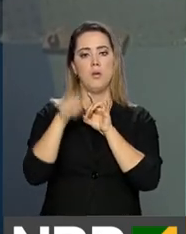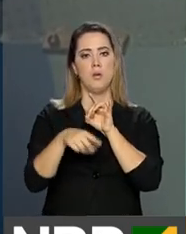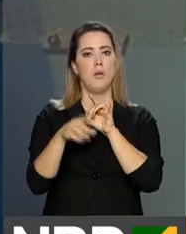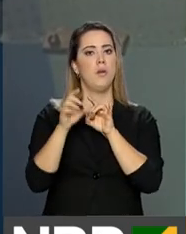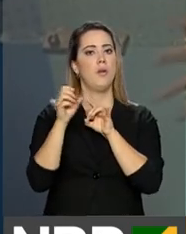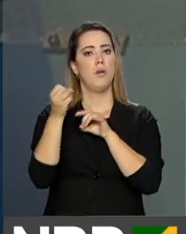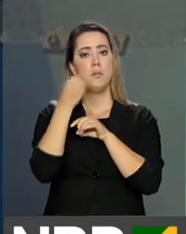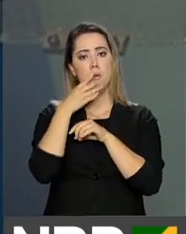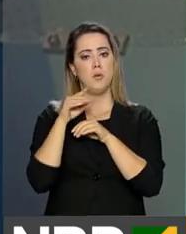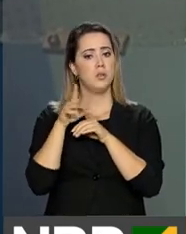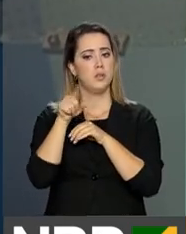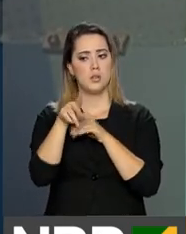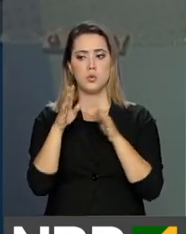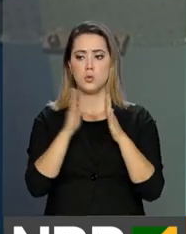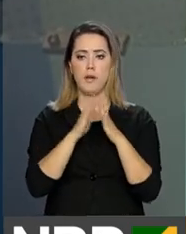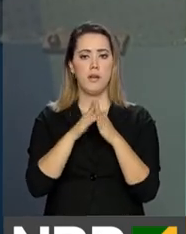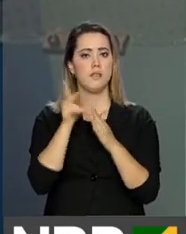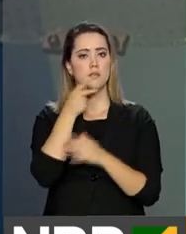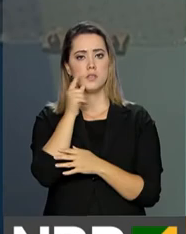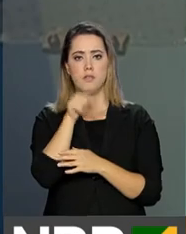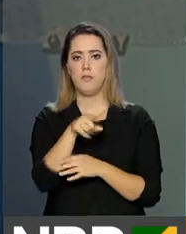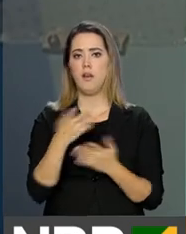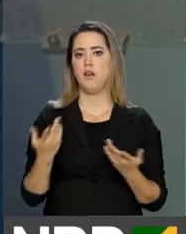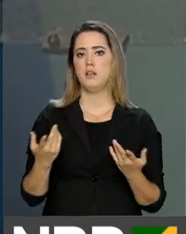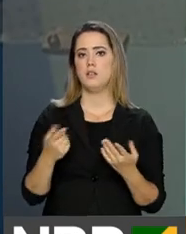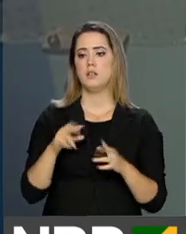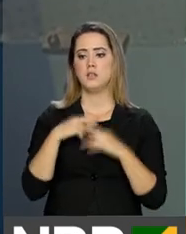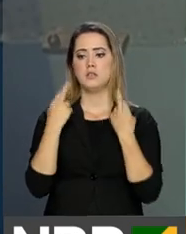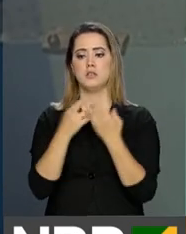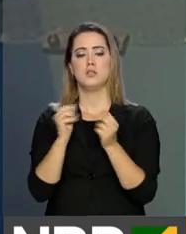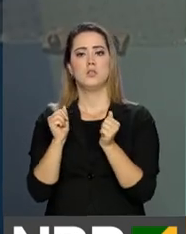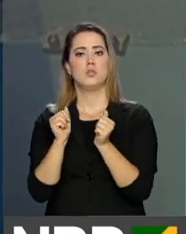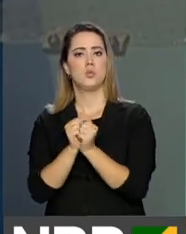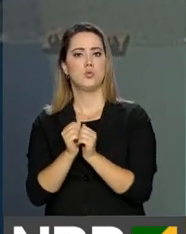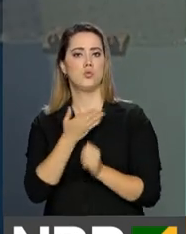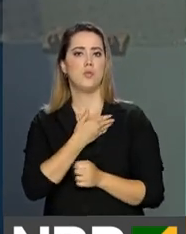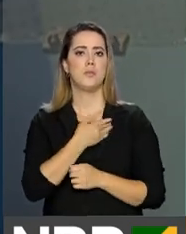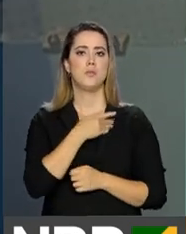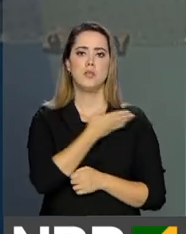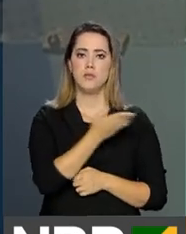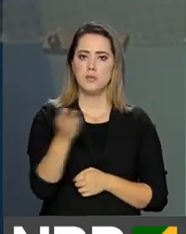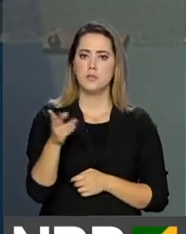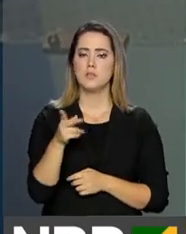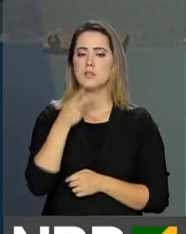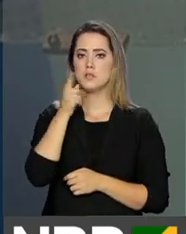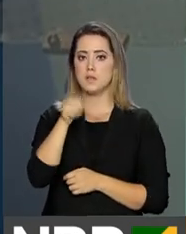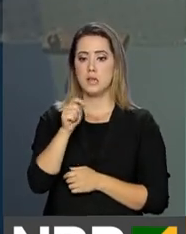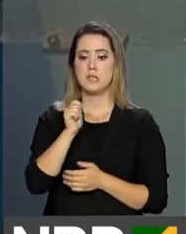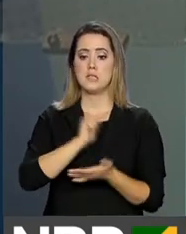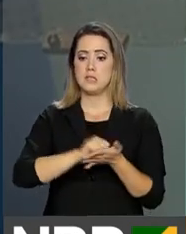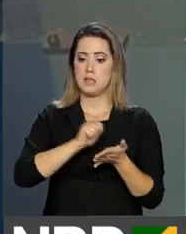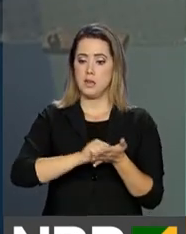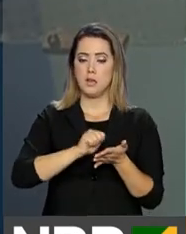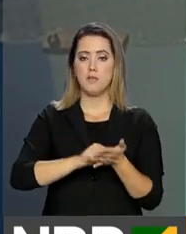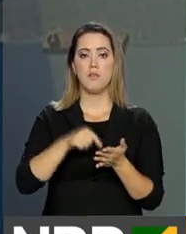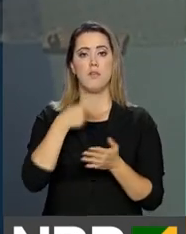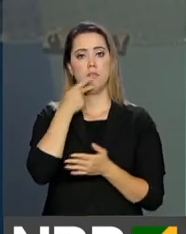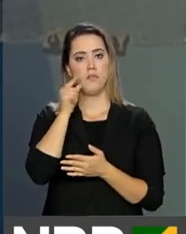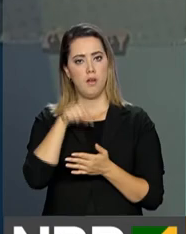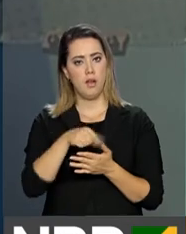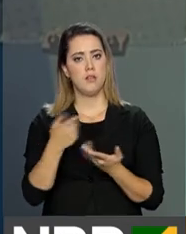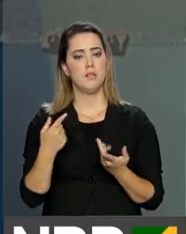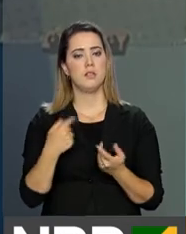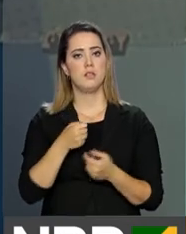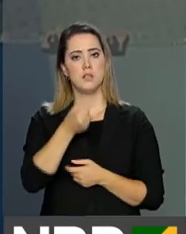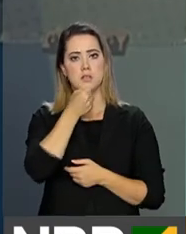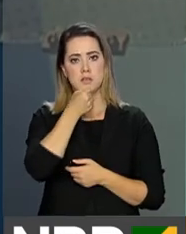que na sua casa você fale sobre isso, na reunião com os amigos você fale sobre isso, se você escrever um artigo você fale sobre isso, se você